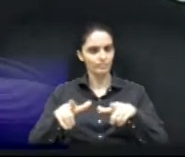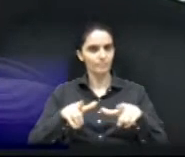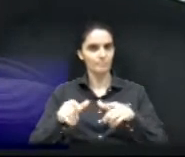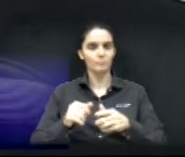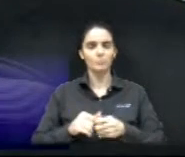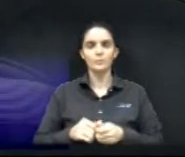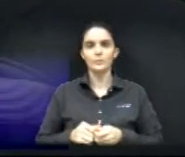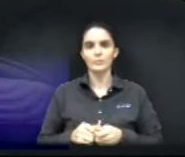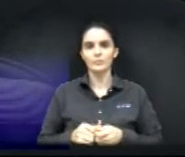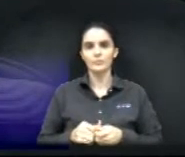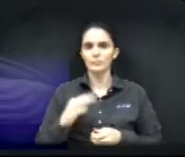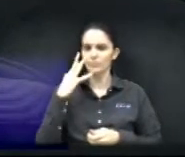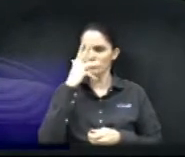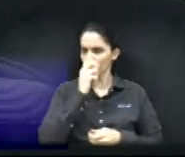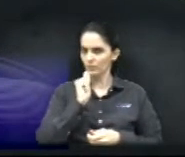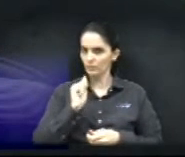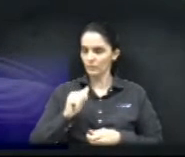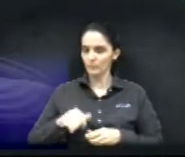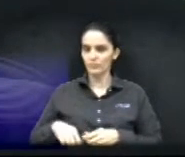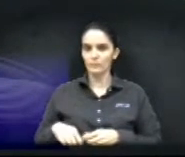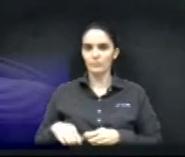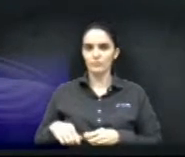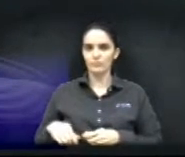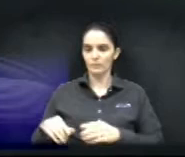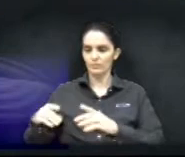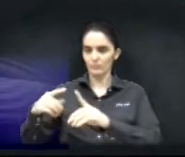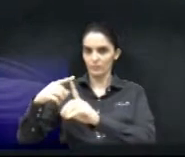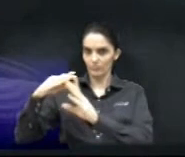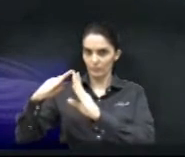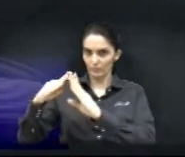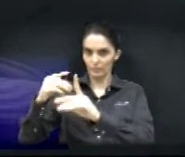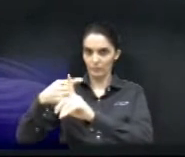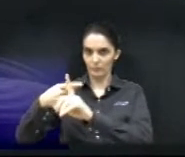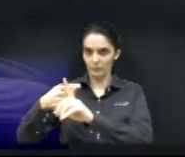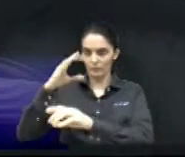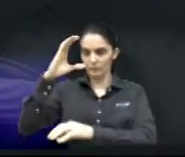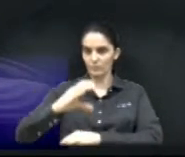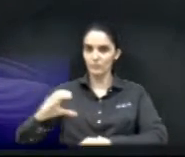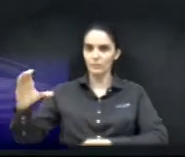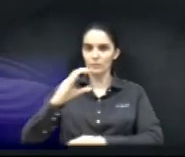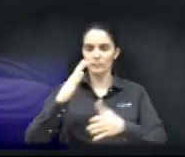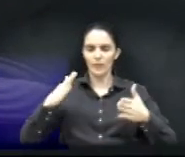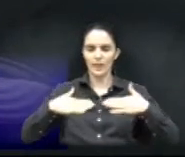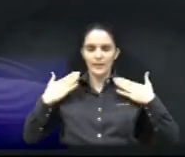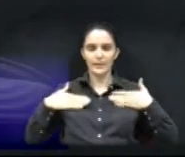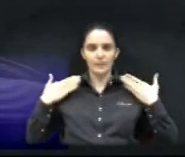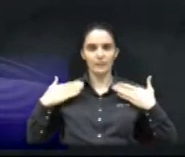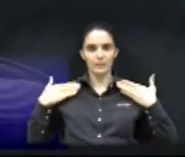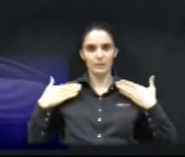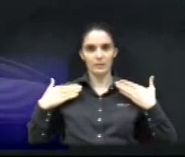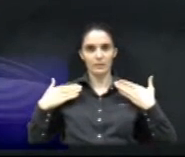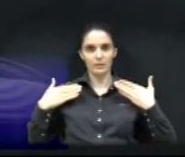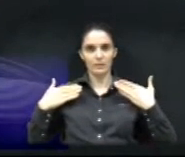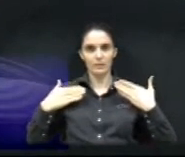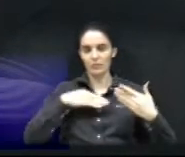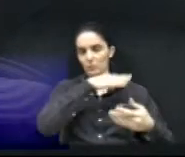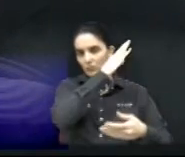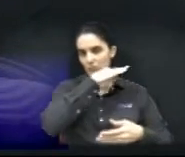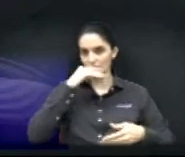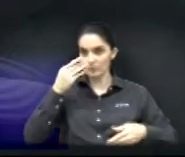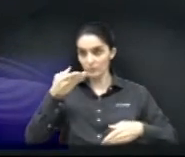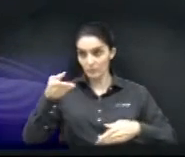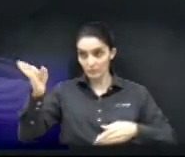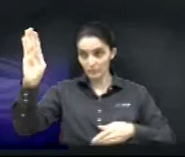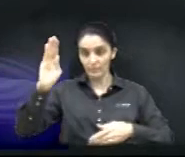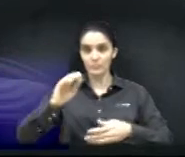definido. Essa paróquia traz para nós hoje muita alegria. Saindo daqui, eu vou acompanhar a caminhada da população após a